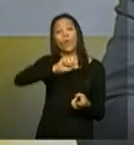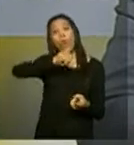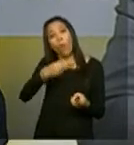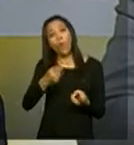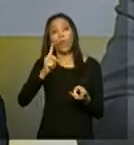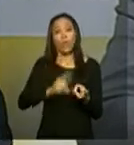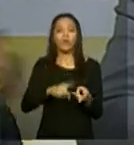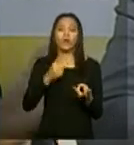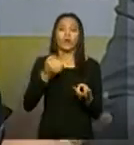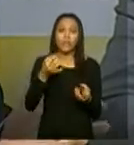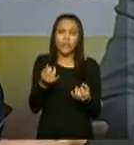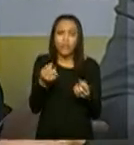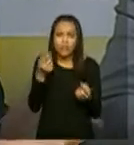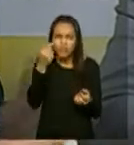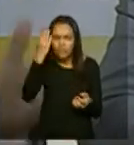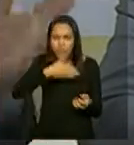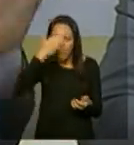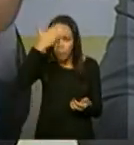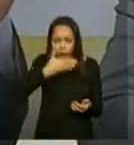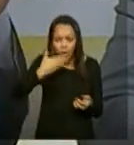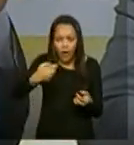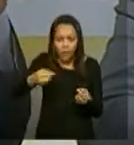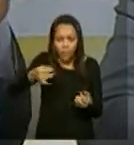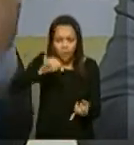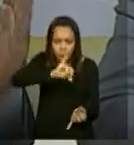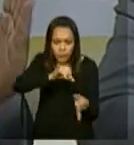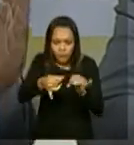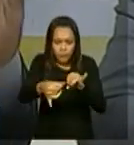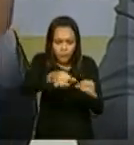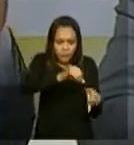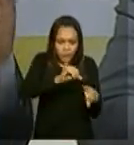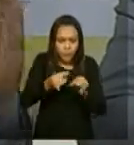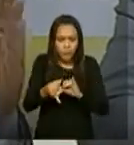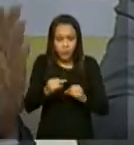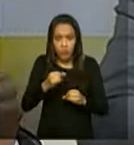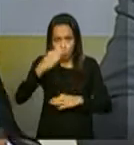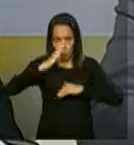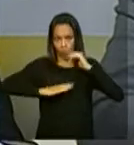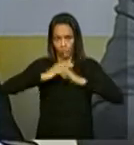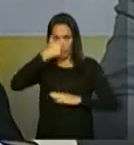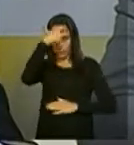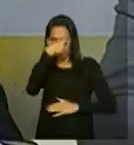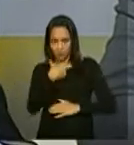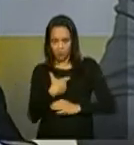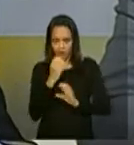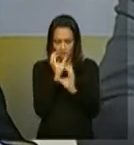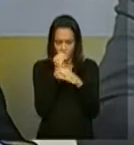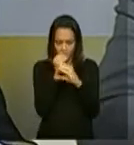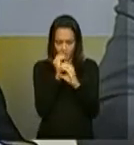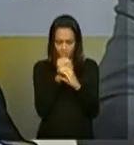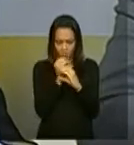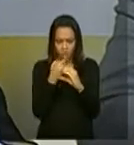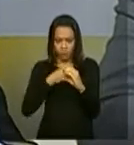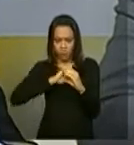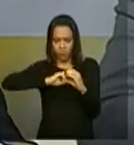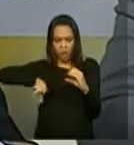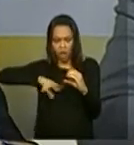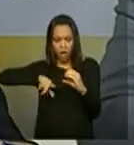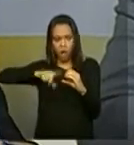câmbio de centrais portanto quando um científico do psicólogo disse não encontrei